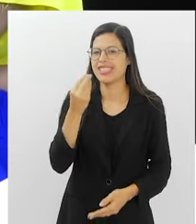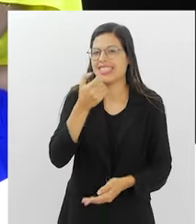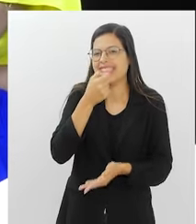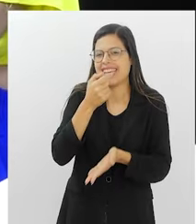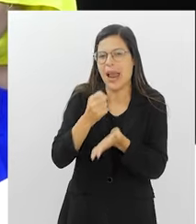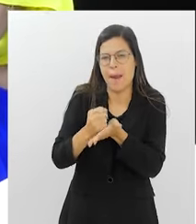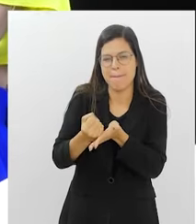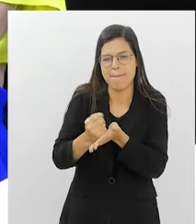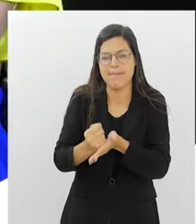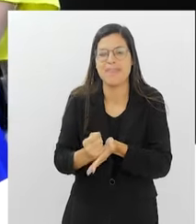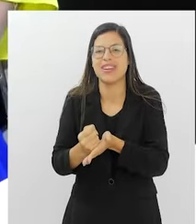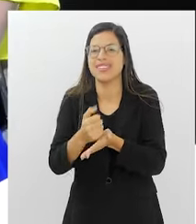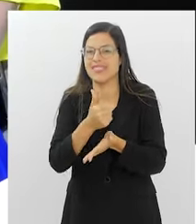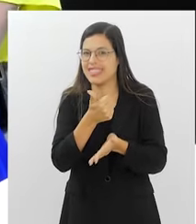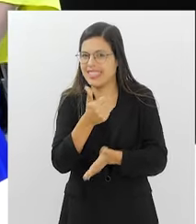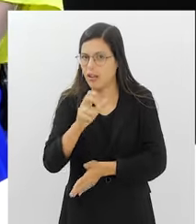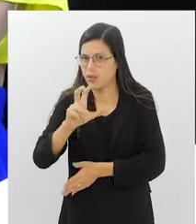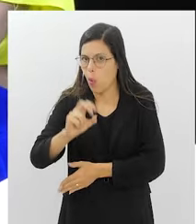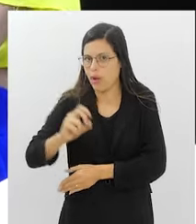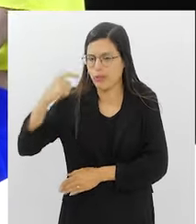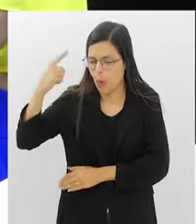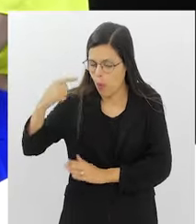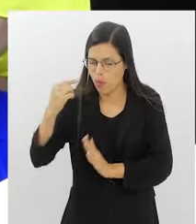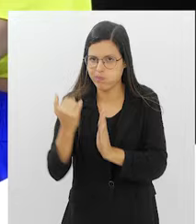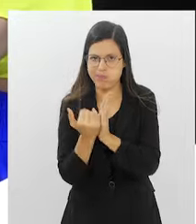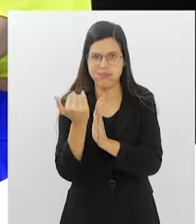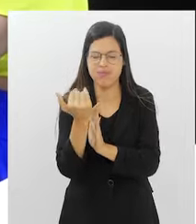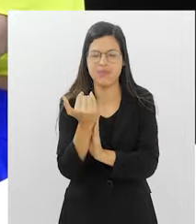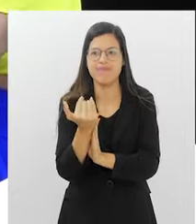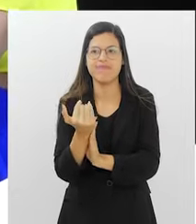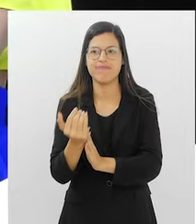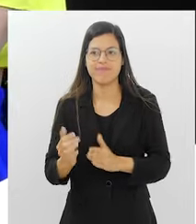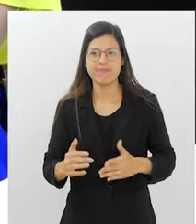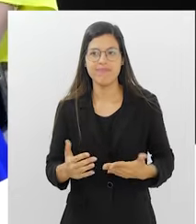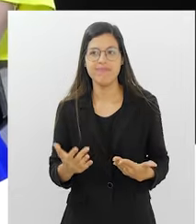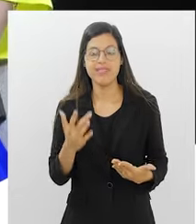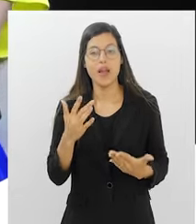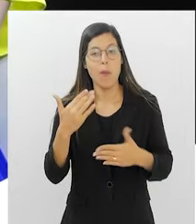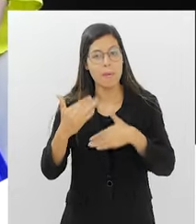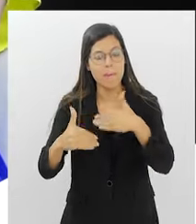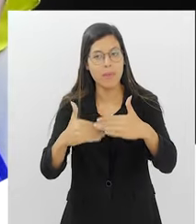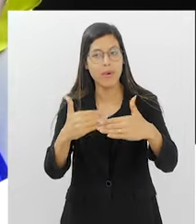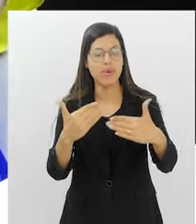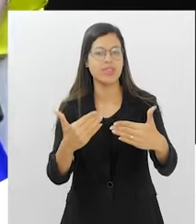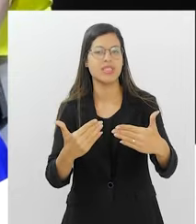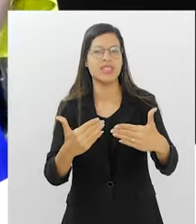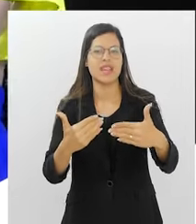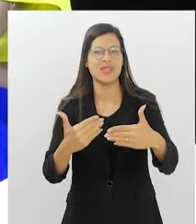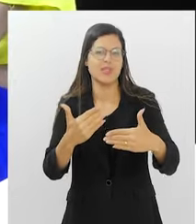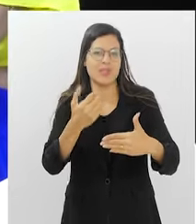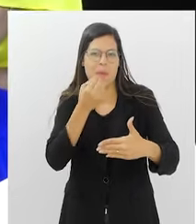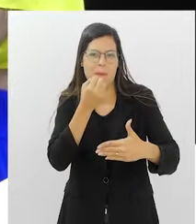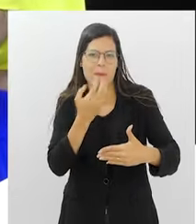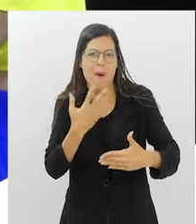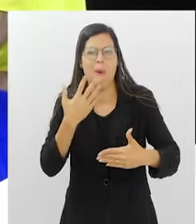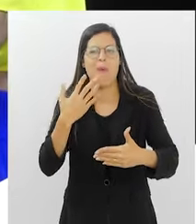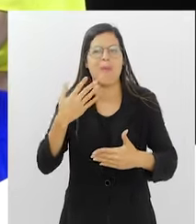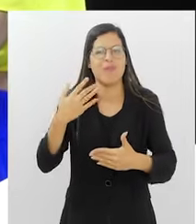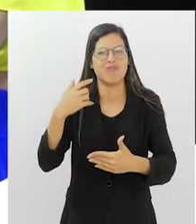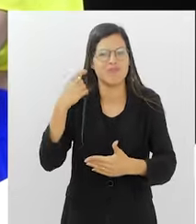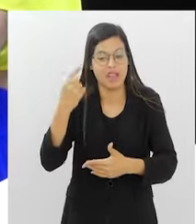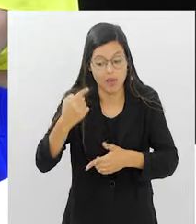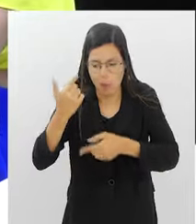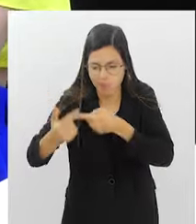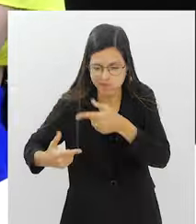150 pois é pois é é por aí é e e eu acho que é o o processo da gostoso